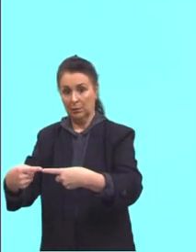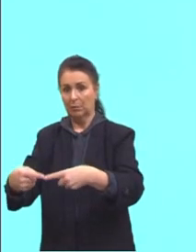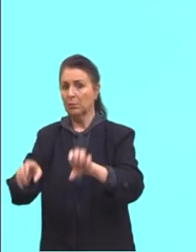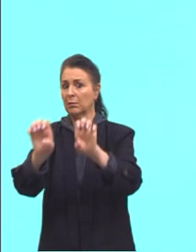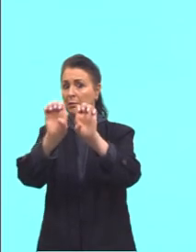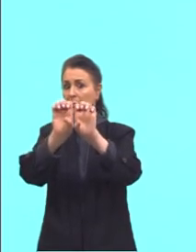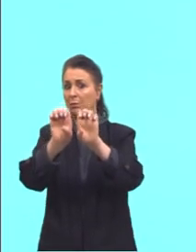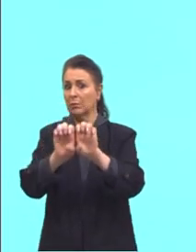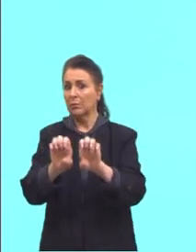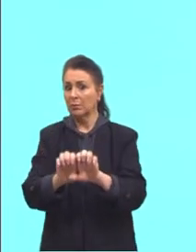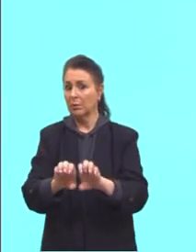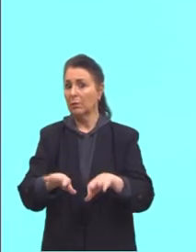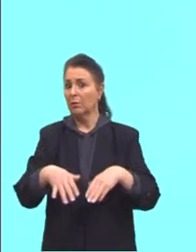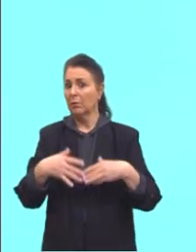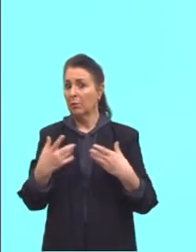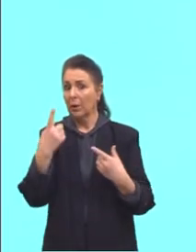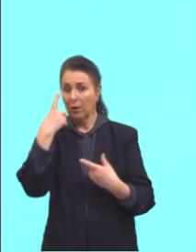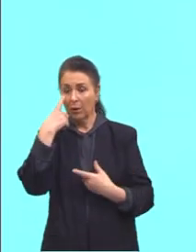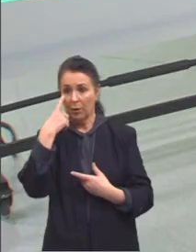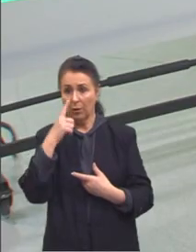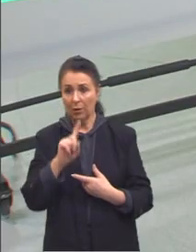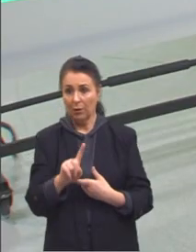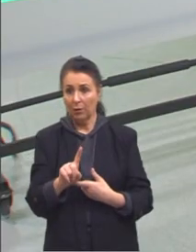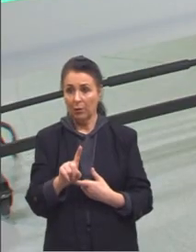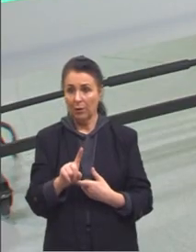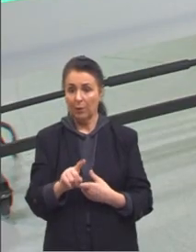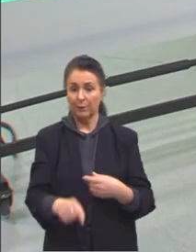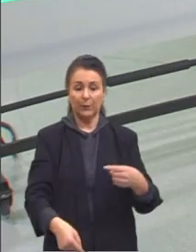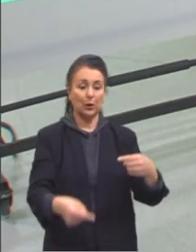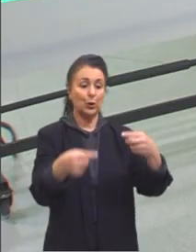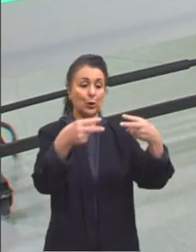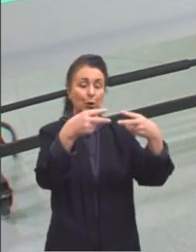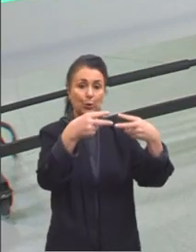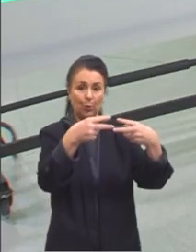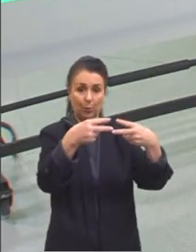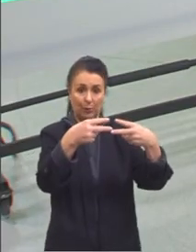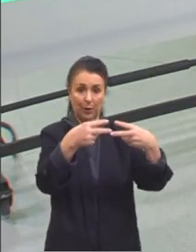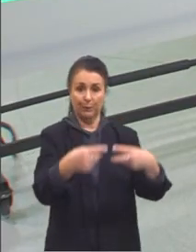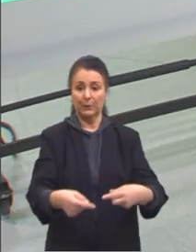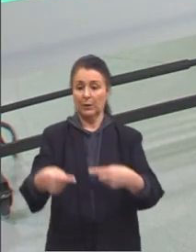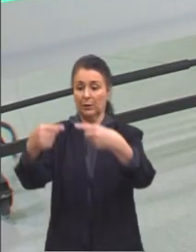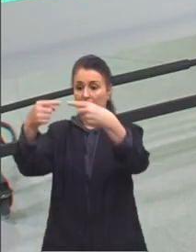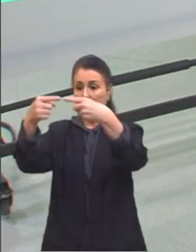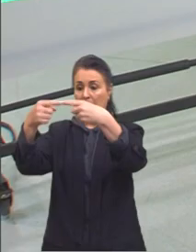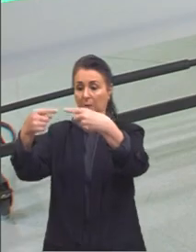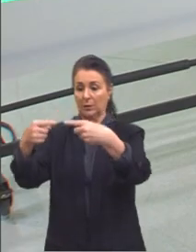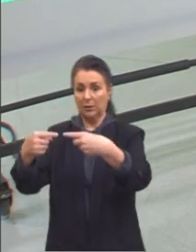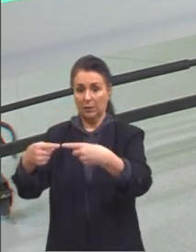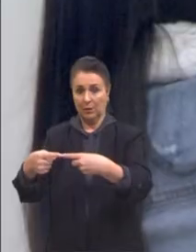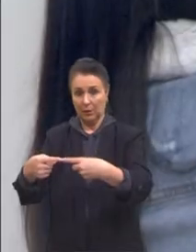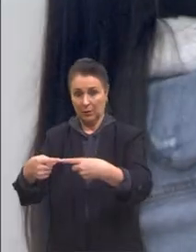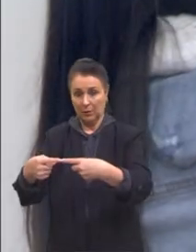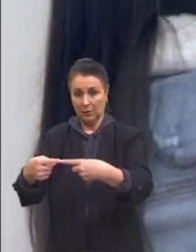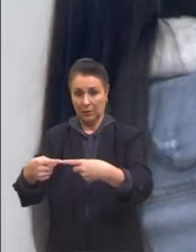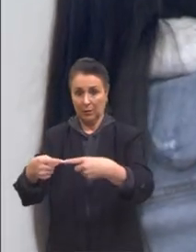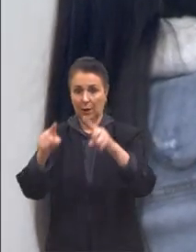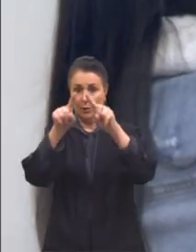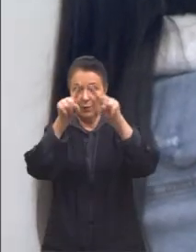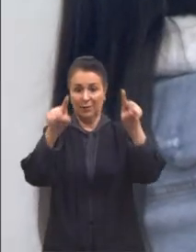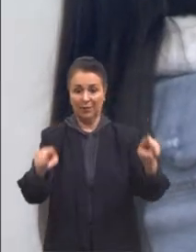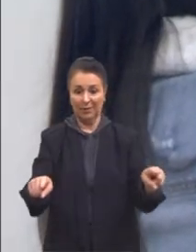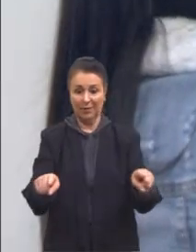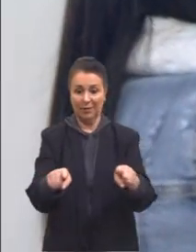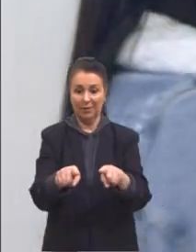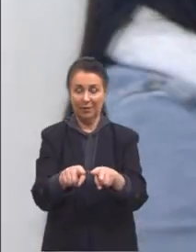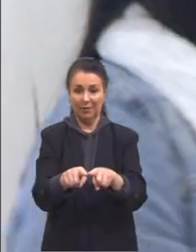a sua estrutura e a gente vai voltar para o quadro aqui eu tenho uma dupla e duas simples Eu tenho um triângulo